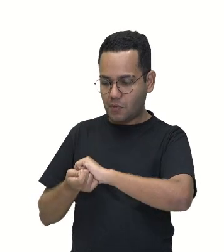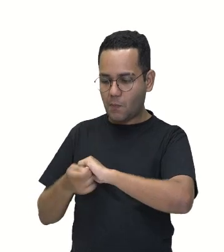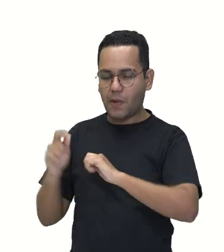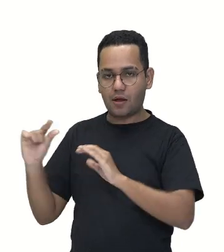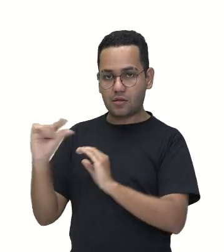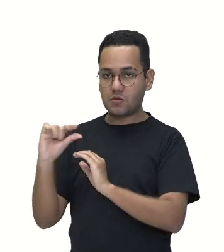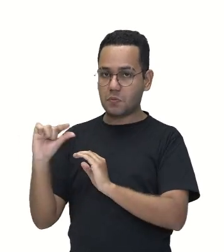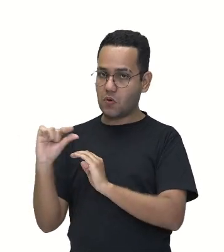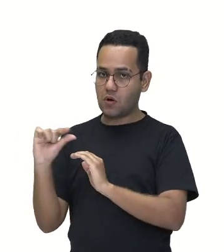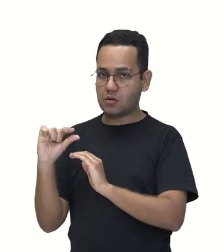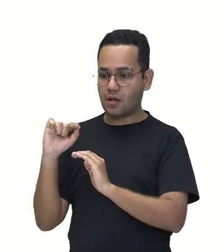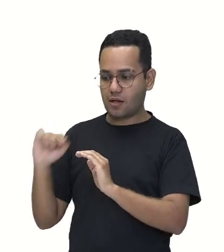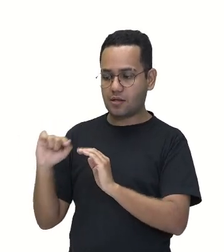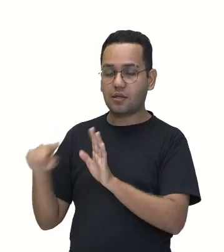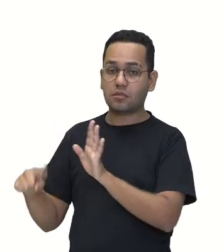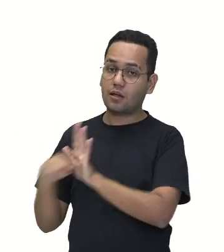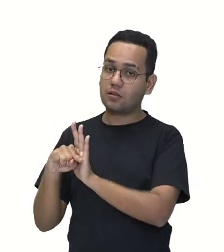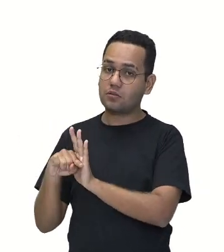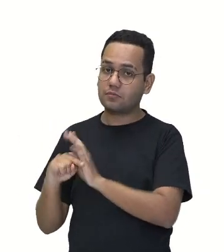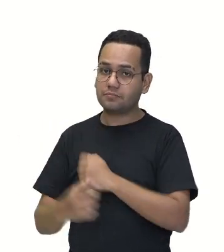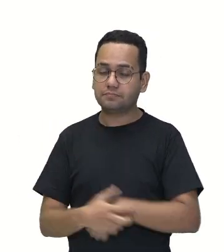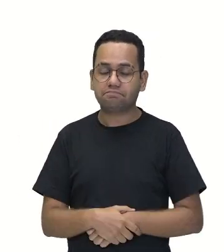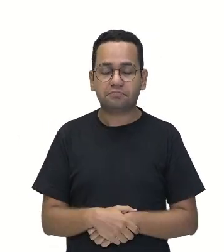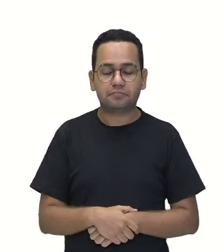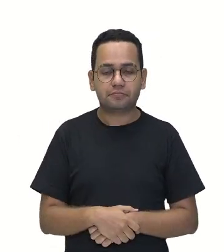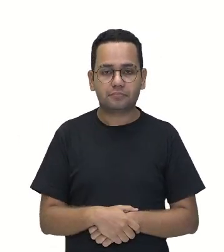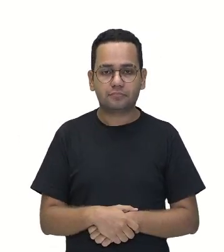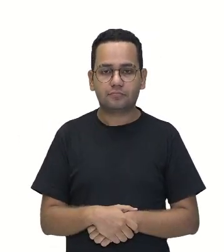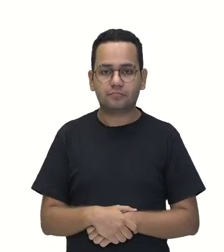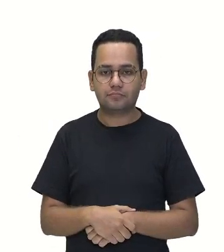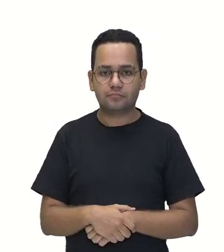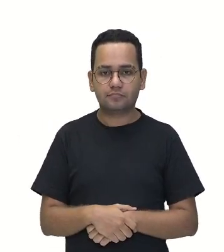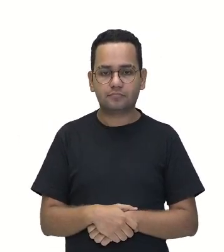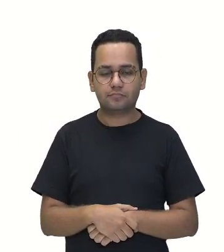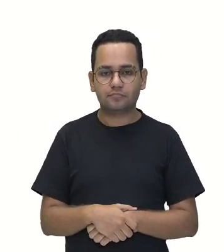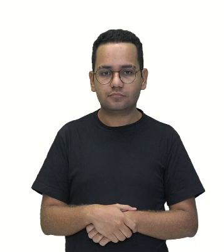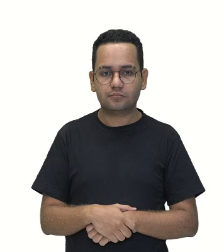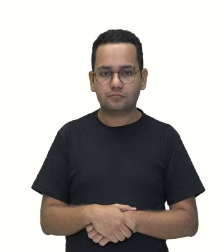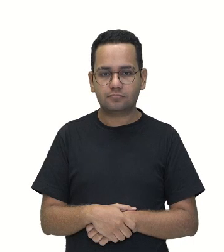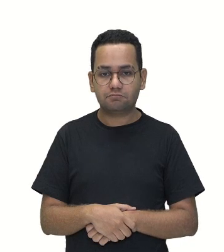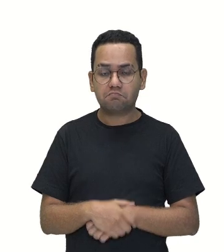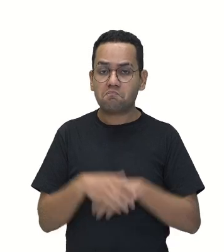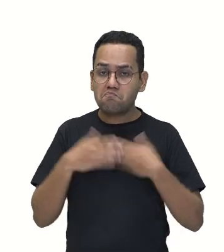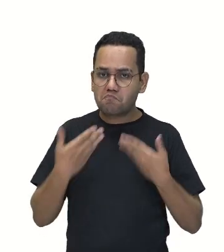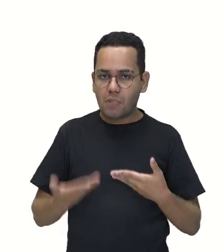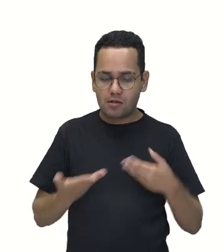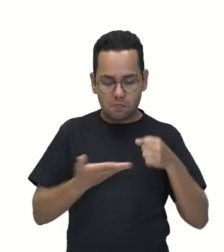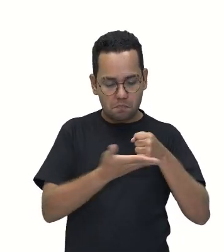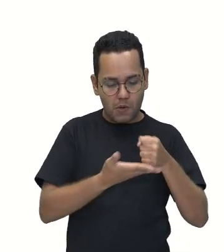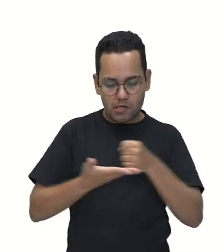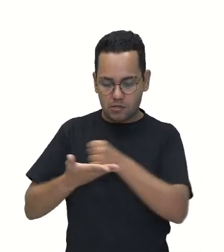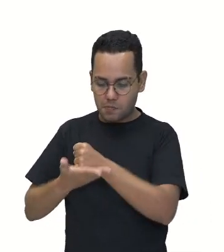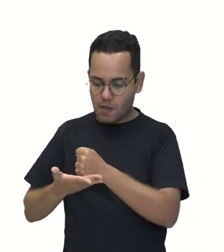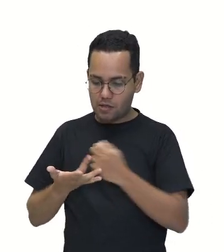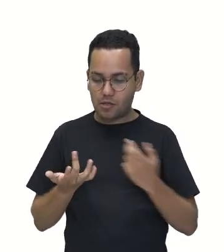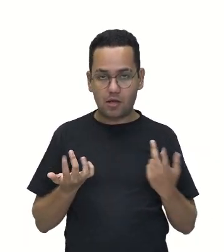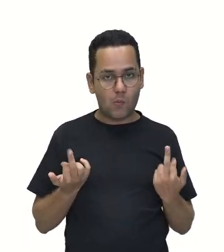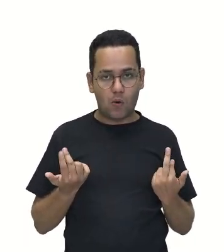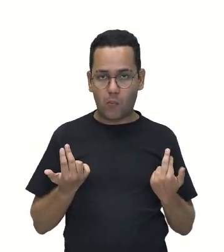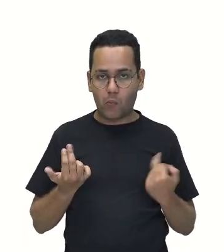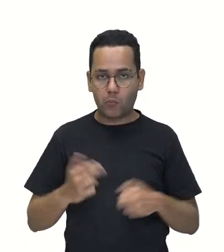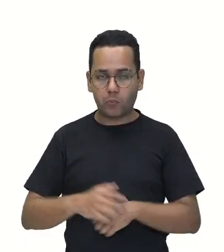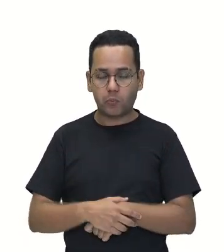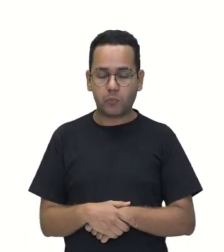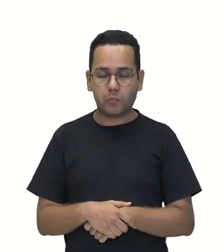esse expoente seja um expoente negativo bom as bases agora elas são iguais né